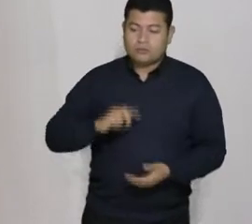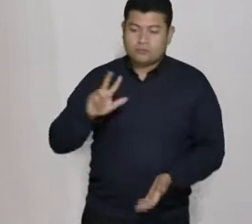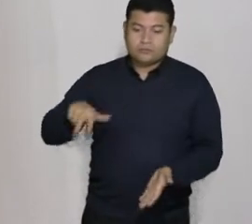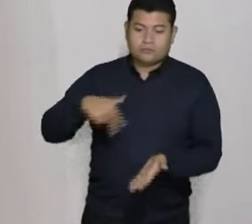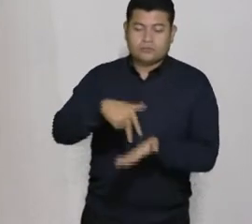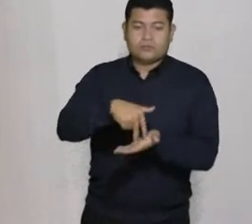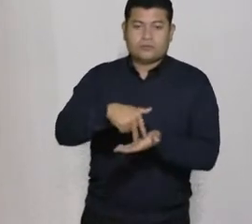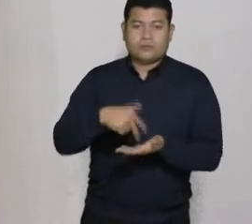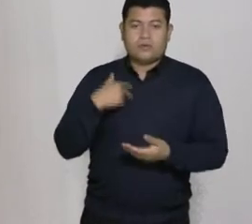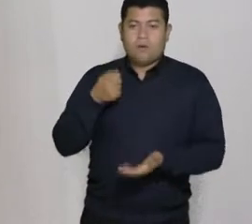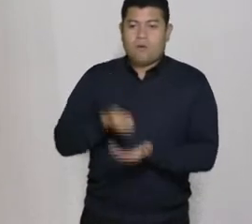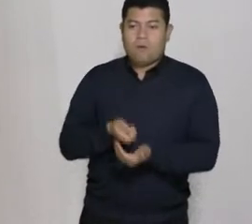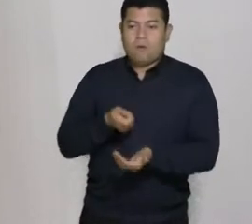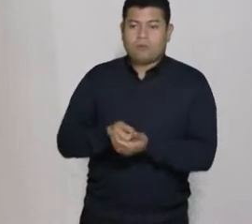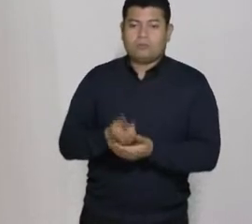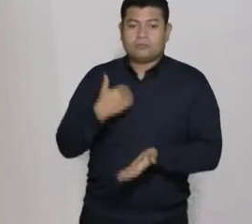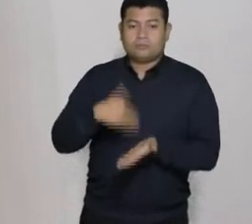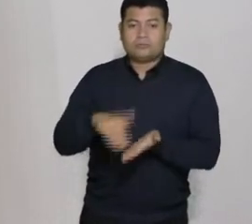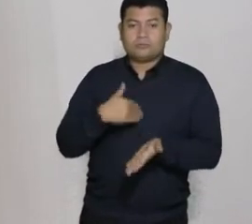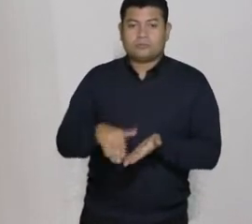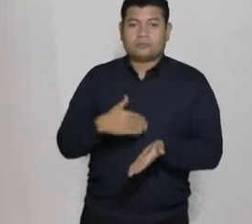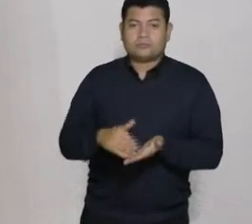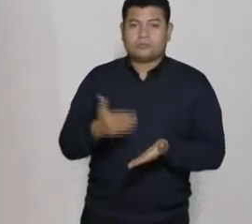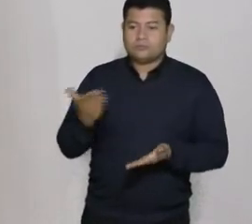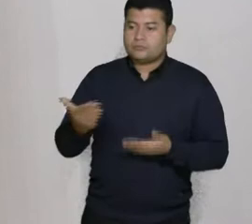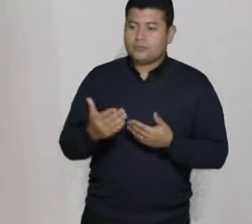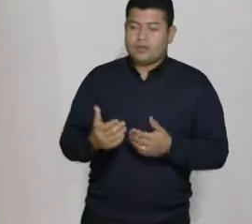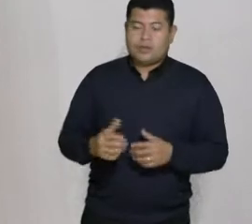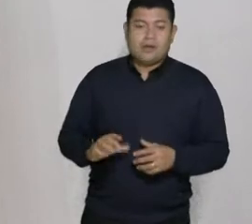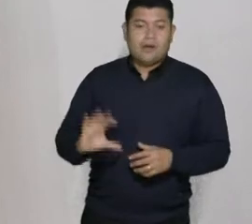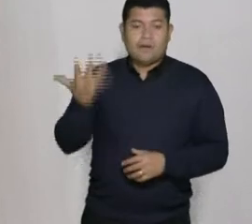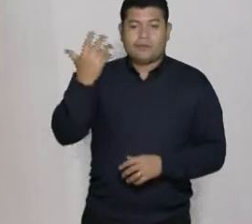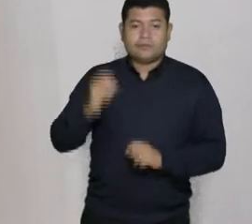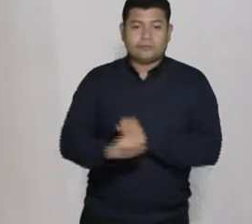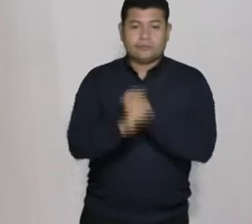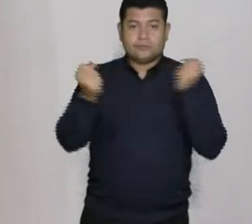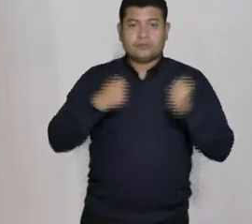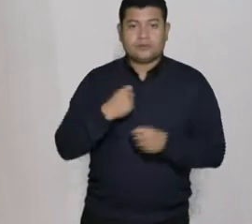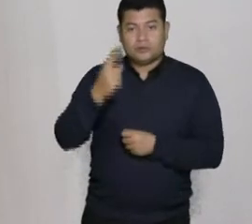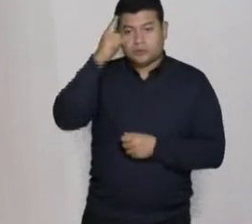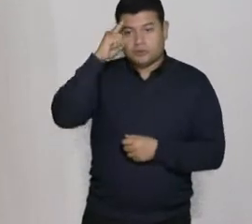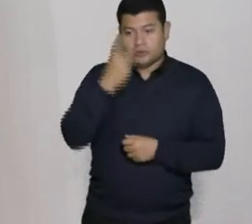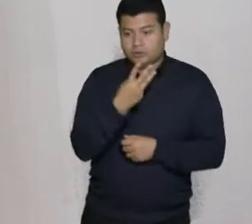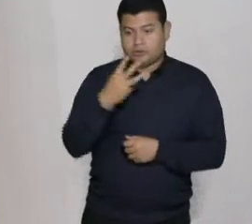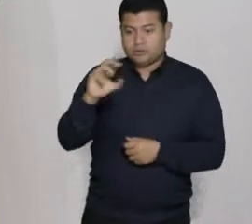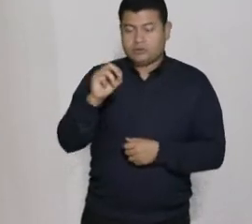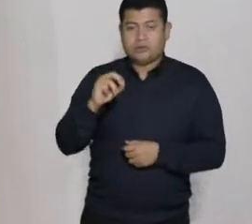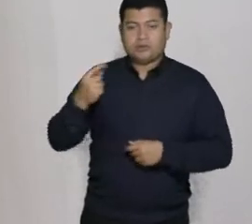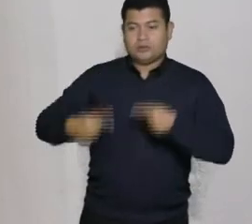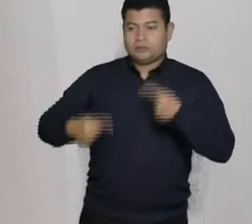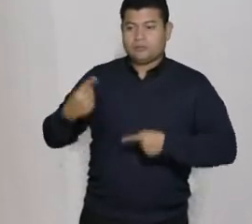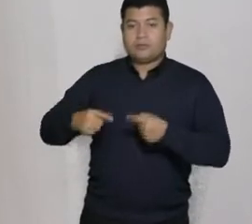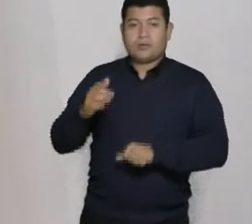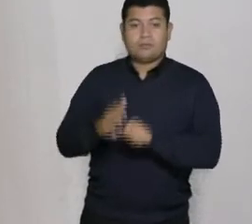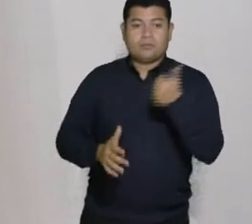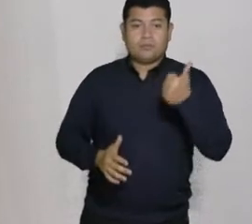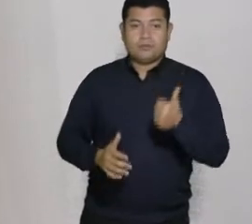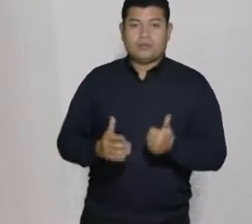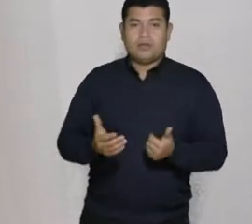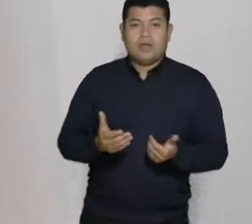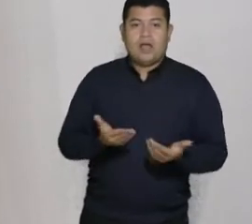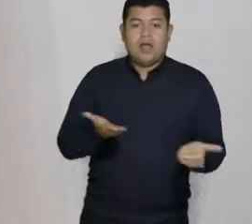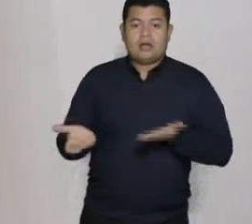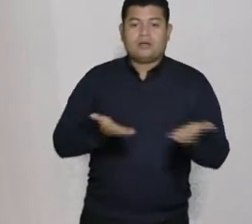cobrando a secretaria deixe caso absurdo foram 30 dias no primeiro debate a licitação é de